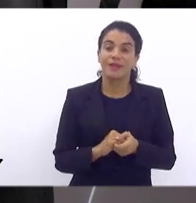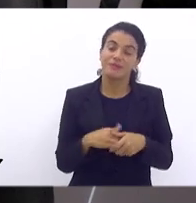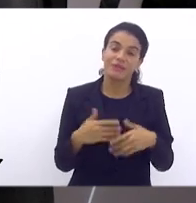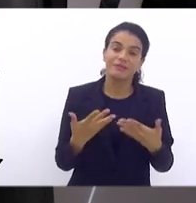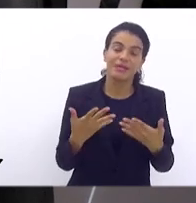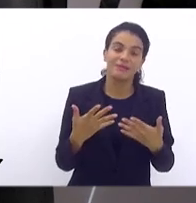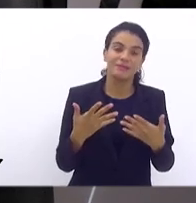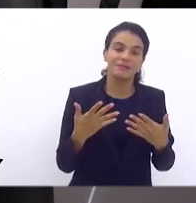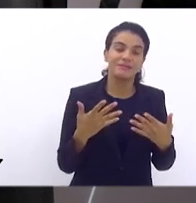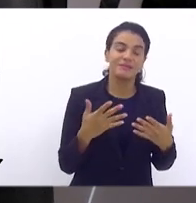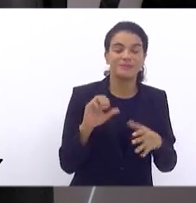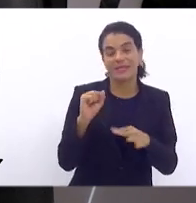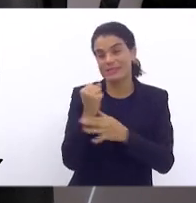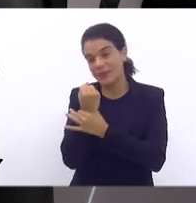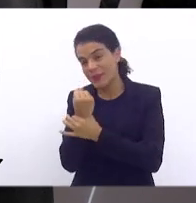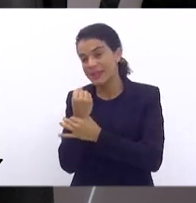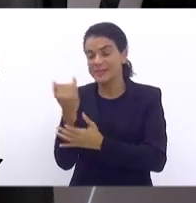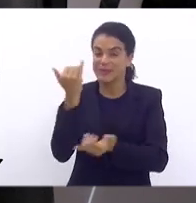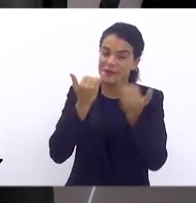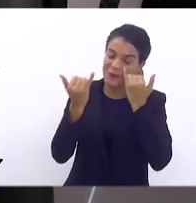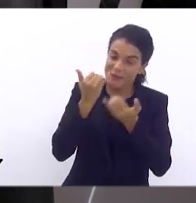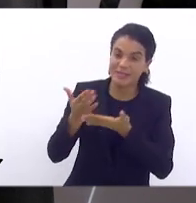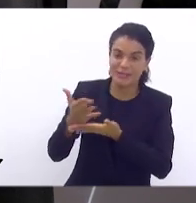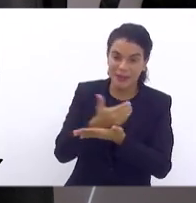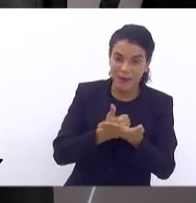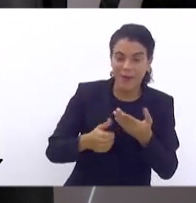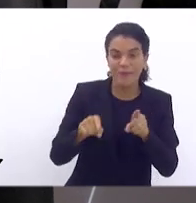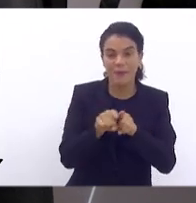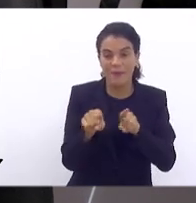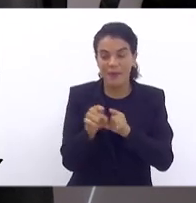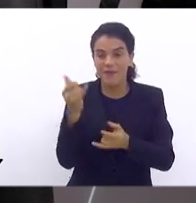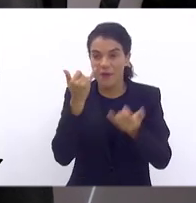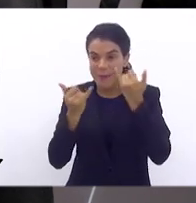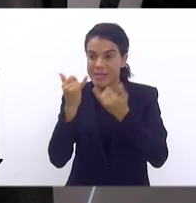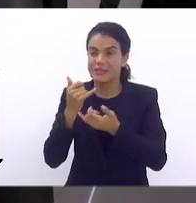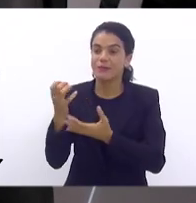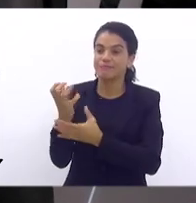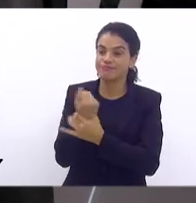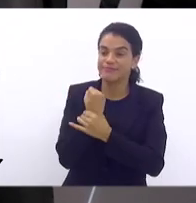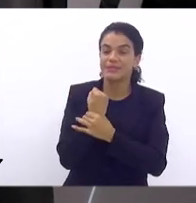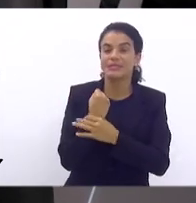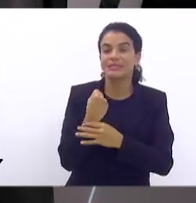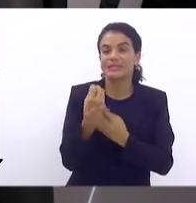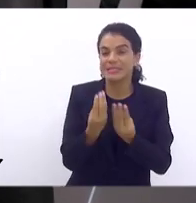segurança de dados e de dados sensíveis sejam